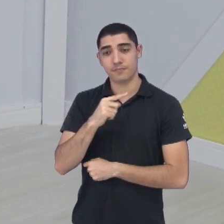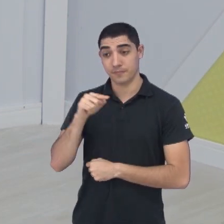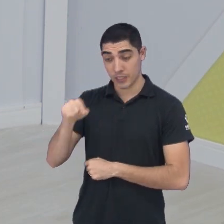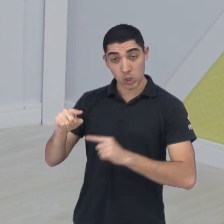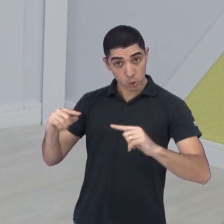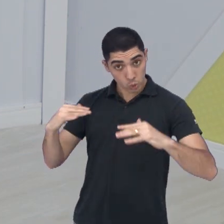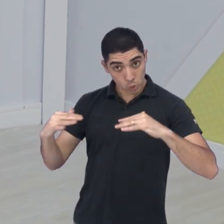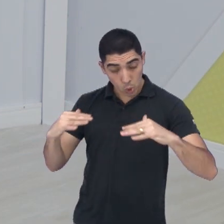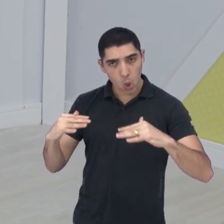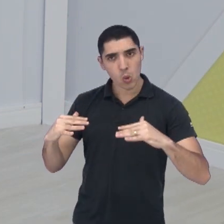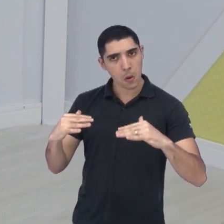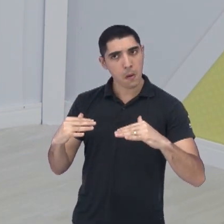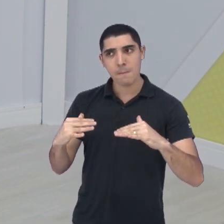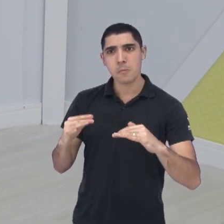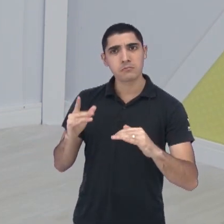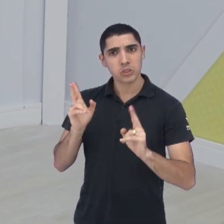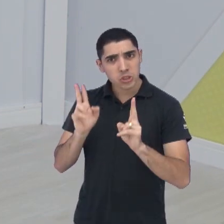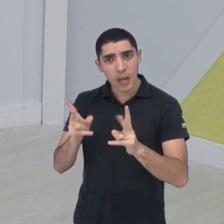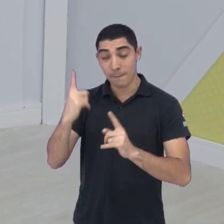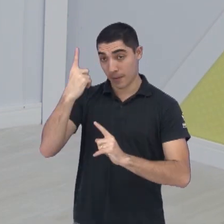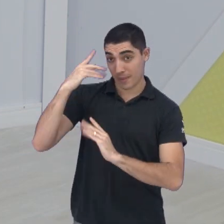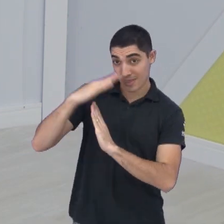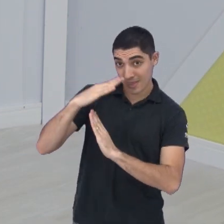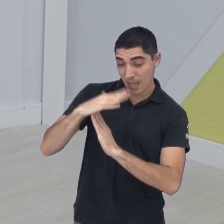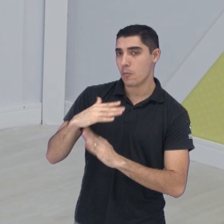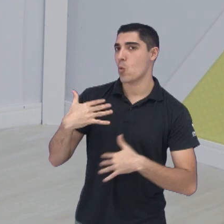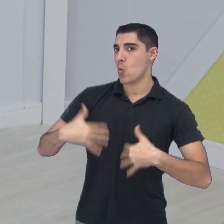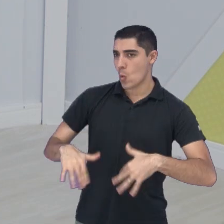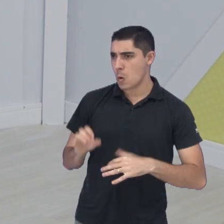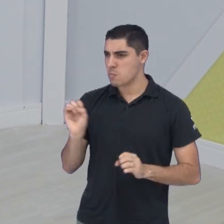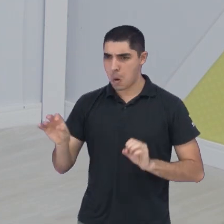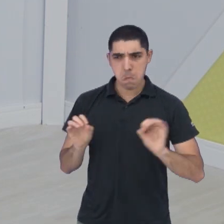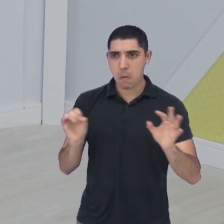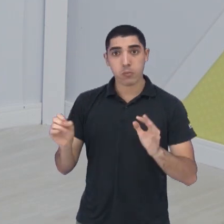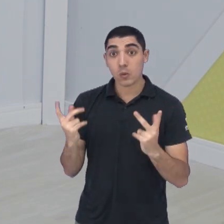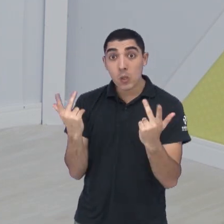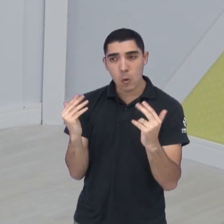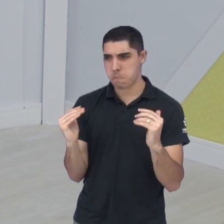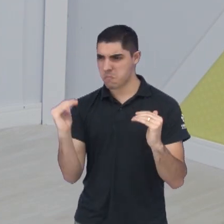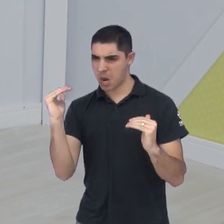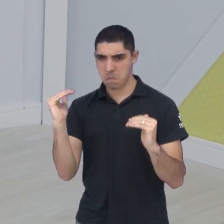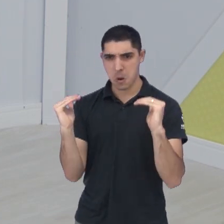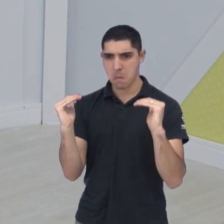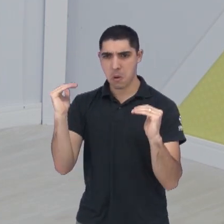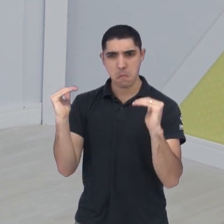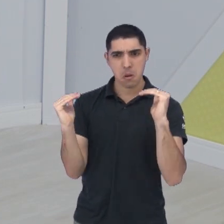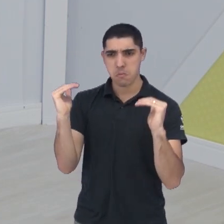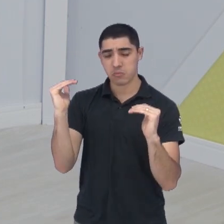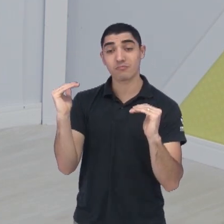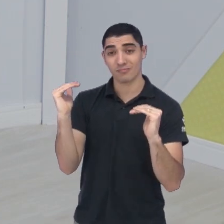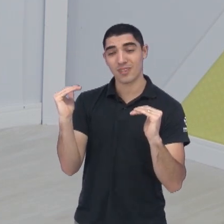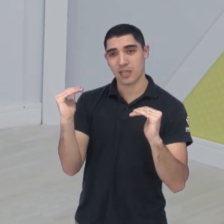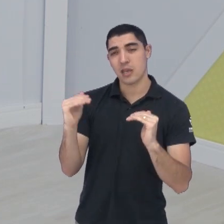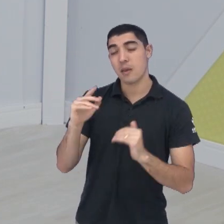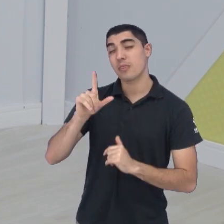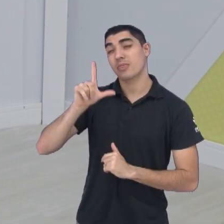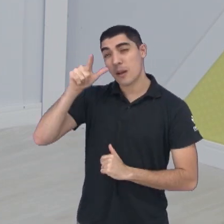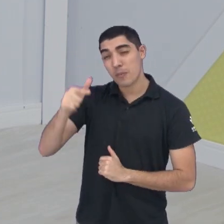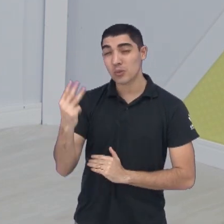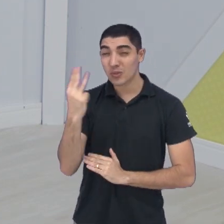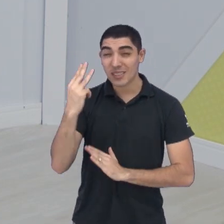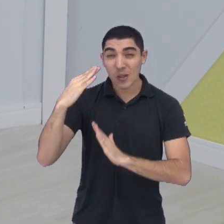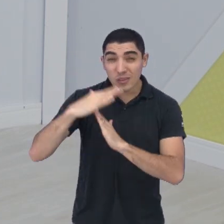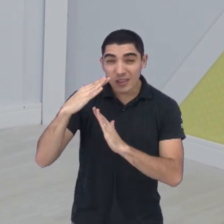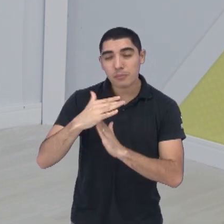foi movimentado no primeiro tempo, principalmente, foi muito parecido. Novamente, o terceiro quarto foi um problema, um calcanhar de